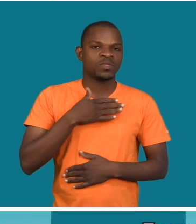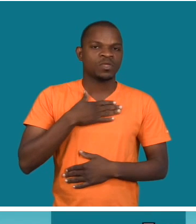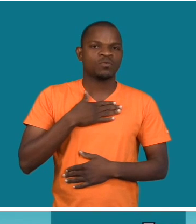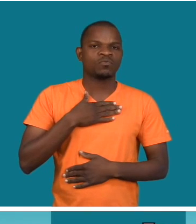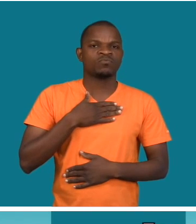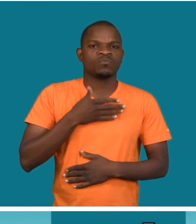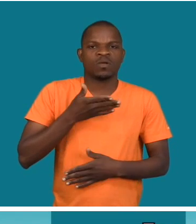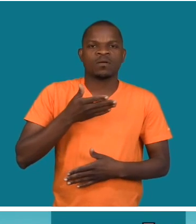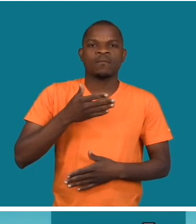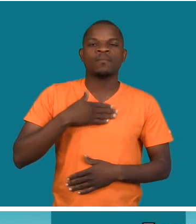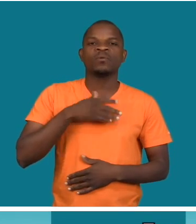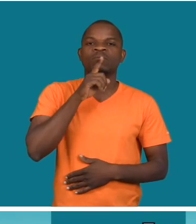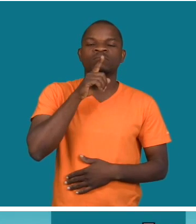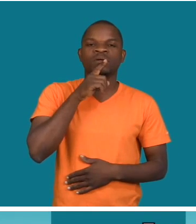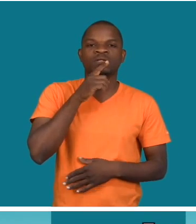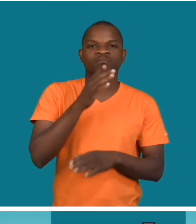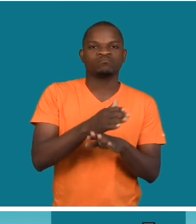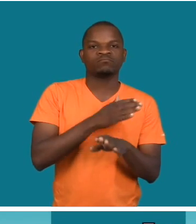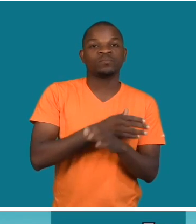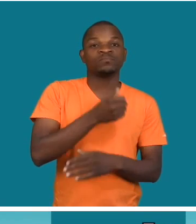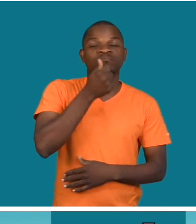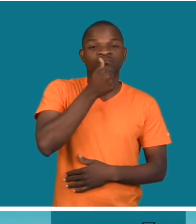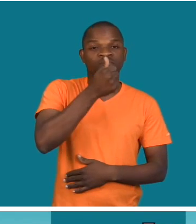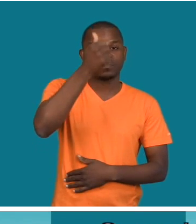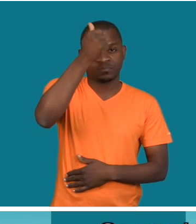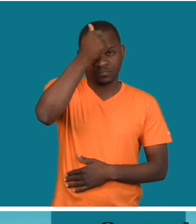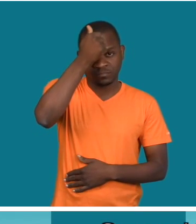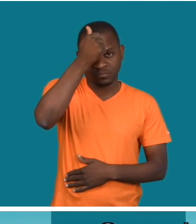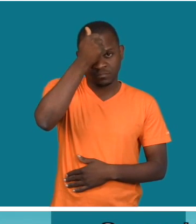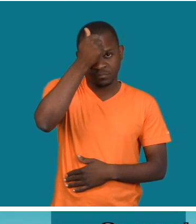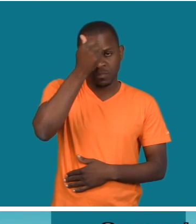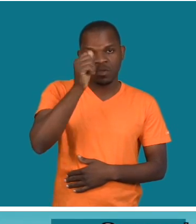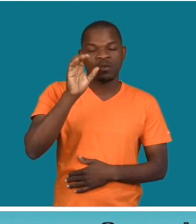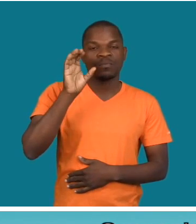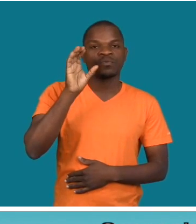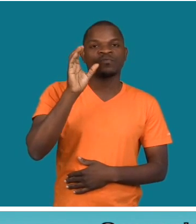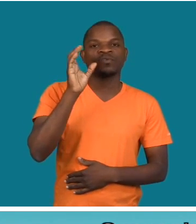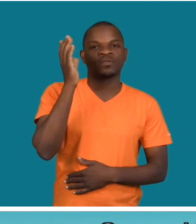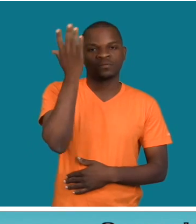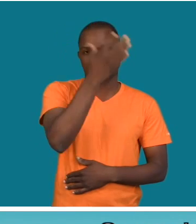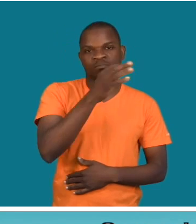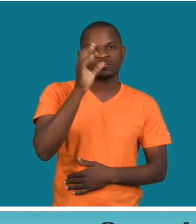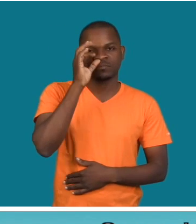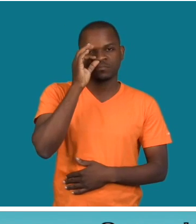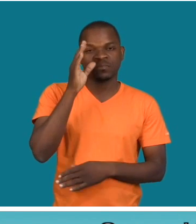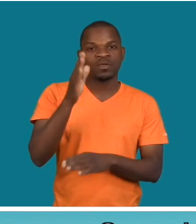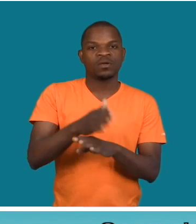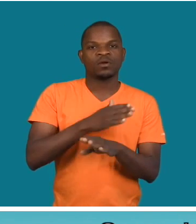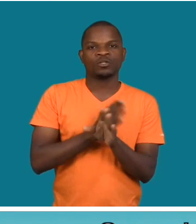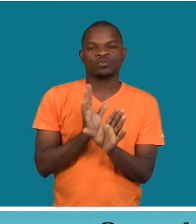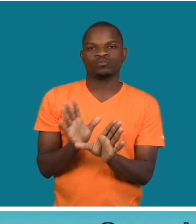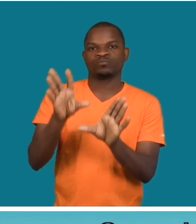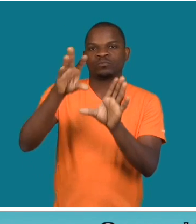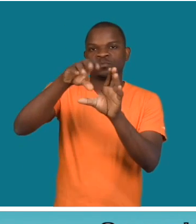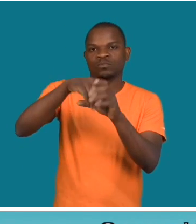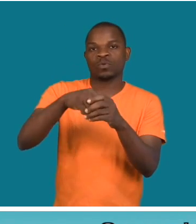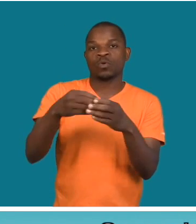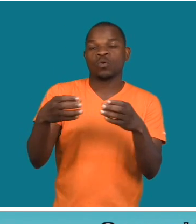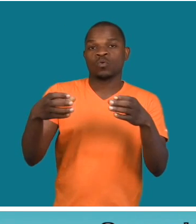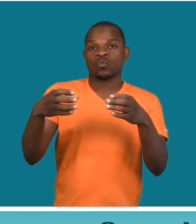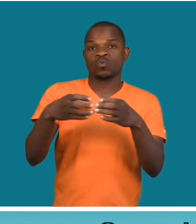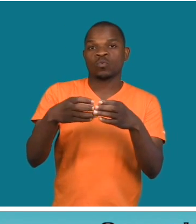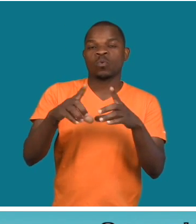de antigos combatentes. Meu pai, ele não pula. Foi afeto na primeira briga, na antiga primeira briga